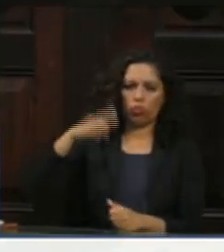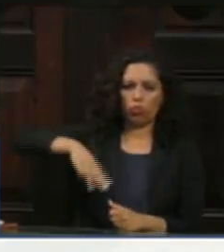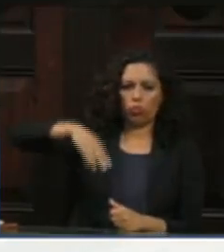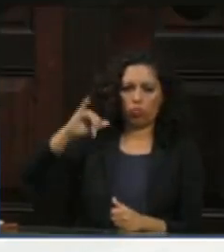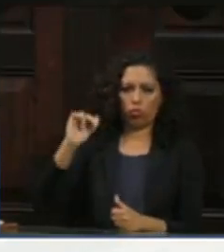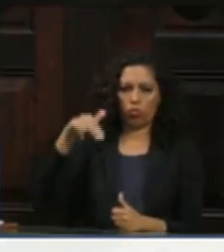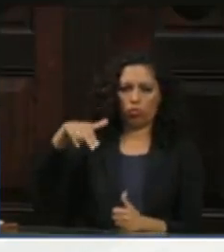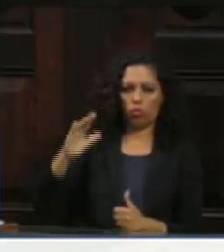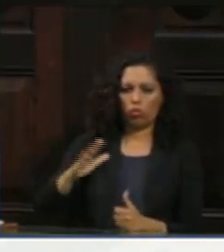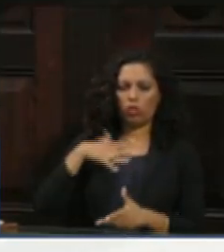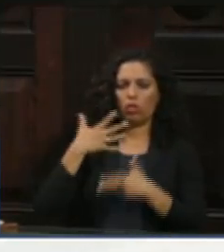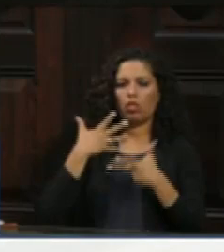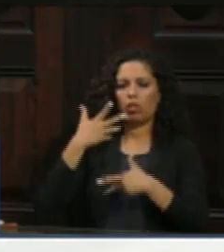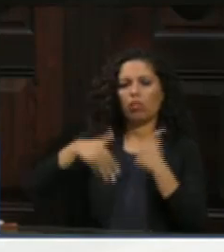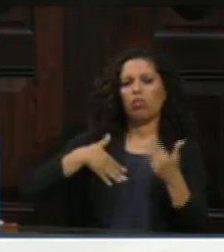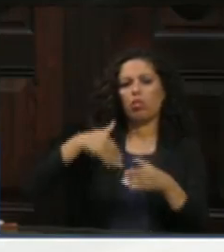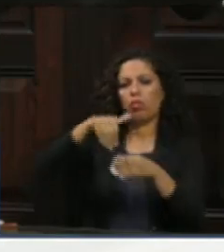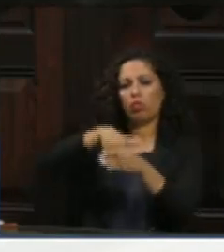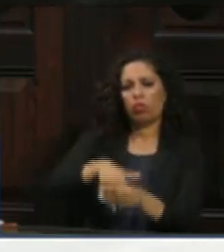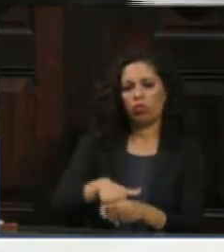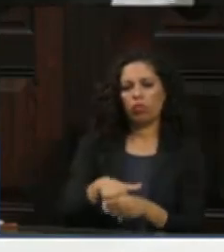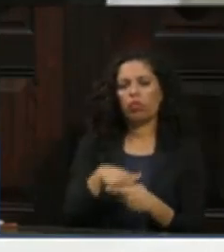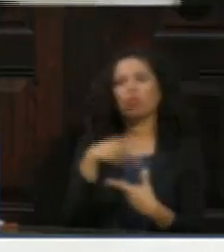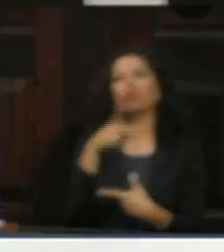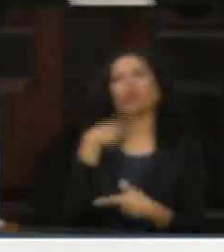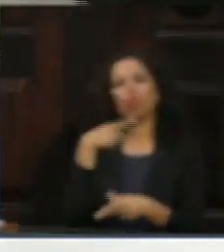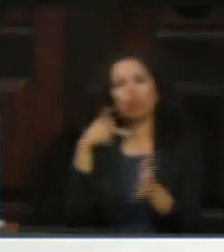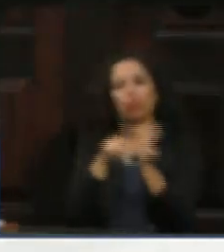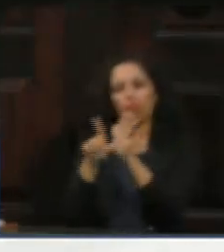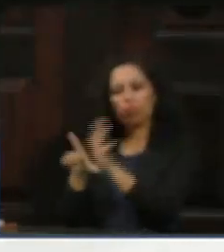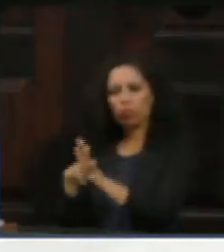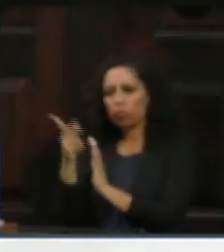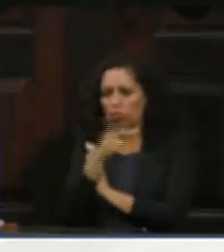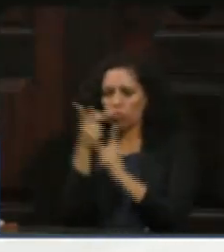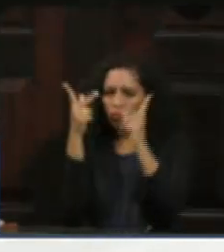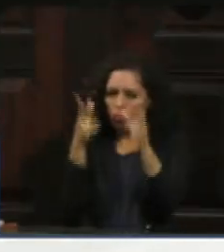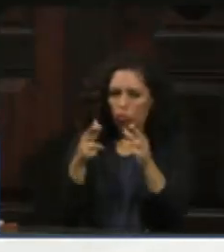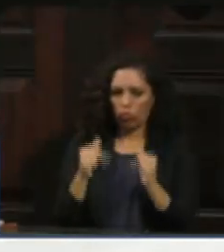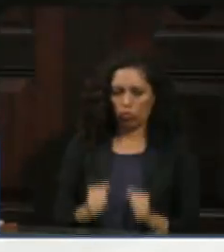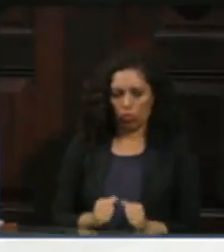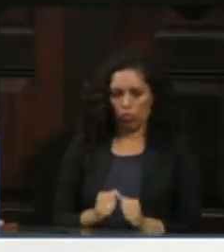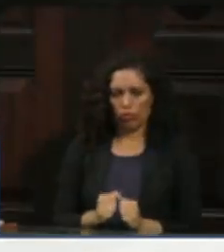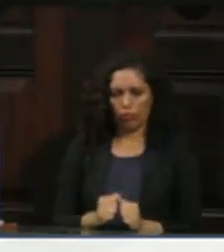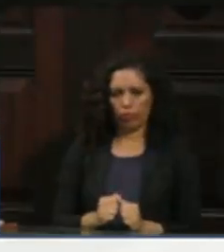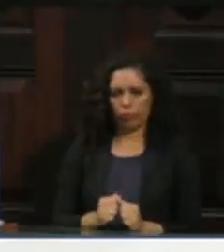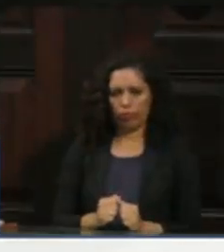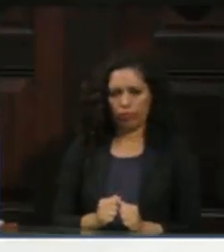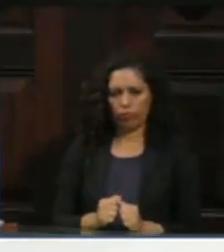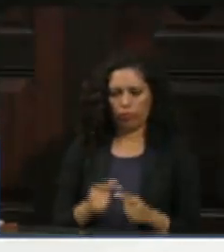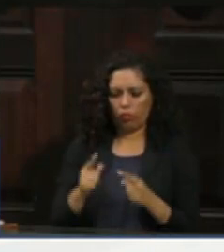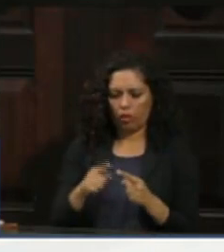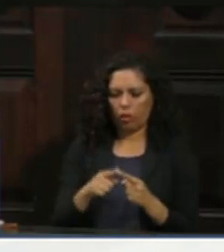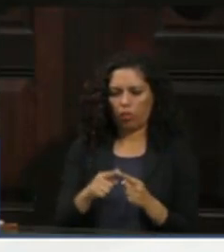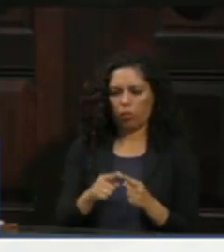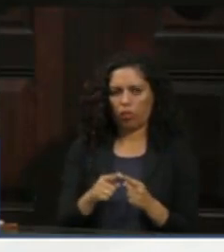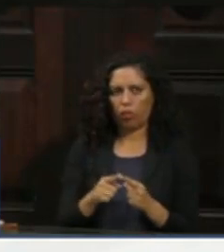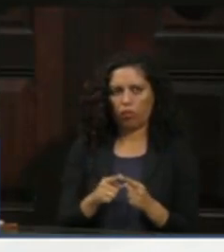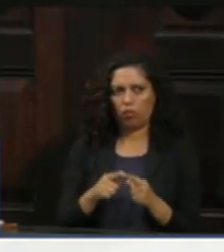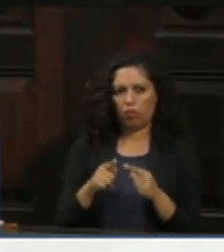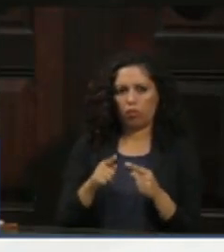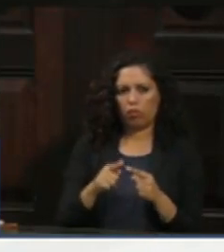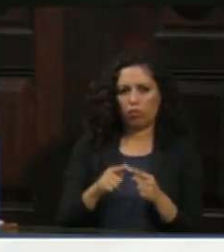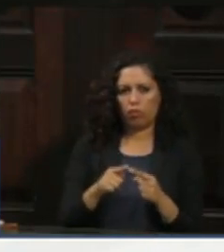e o de Petrópolis, e em nome dos dois saúdo todos os fóruns municipais e também a colaboração substantiva do Conselho Estadual